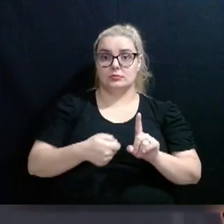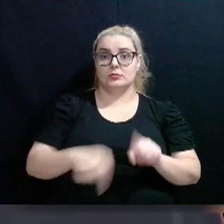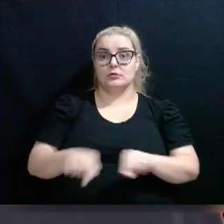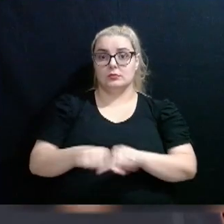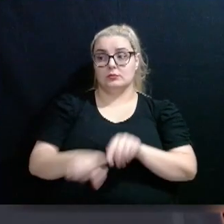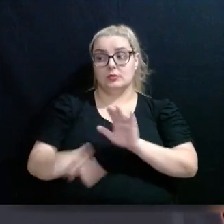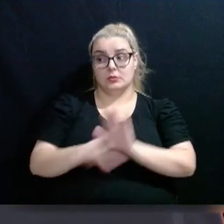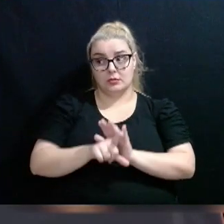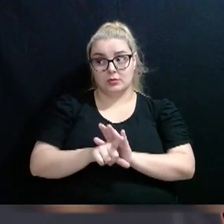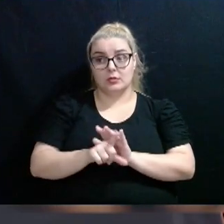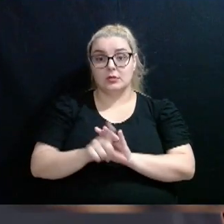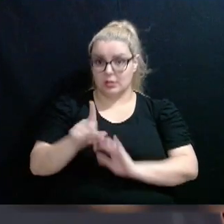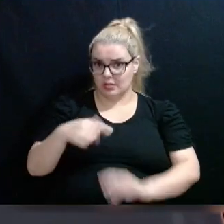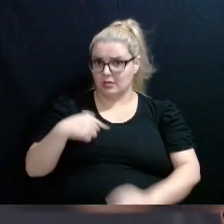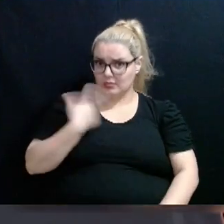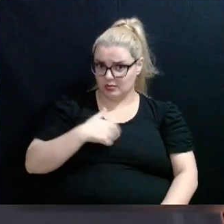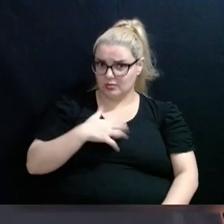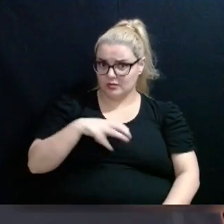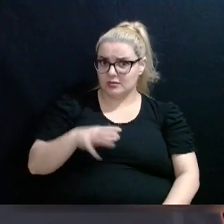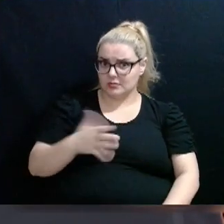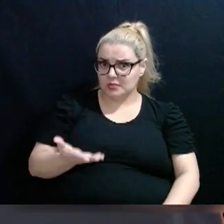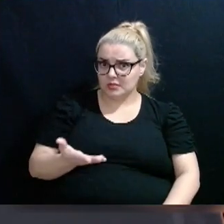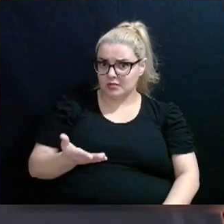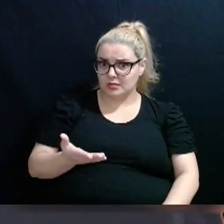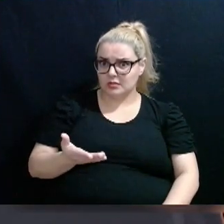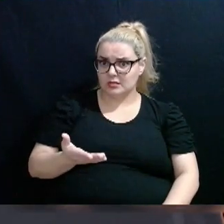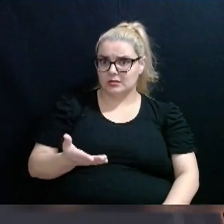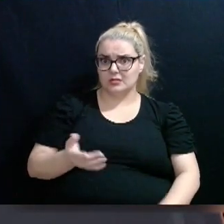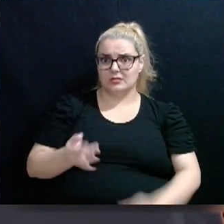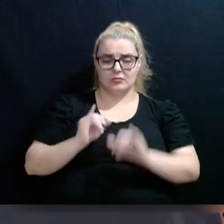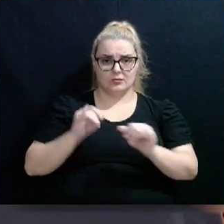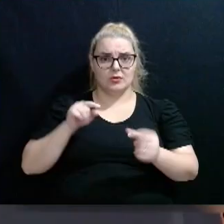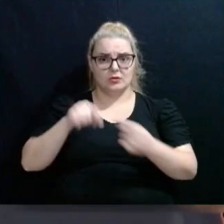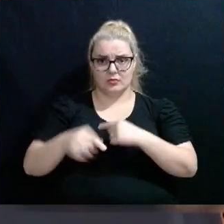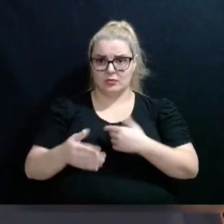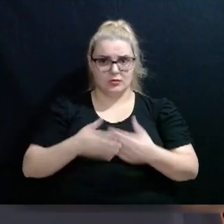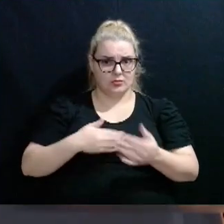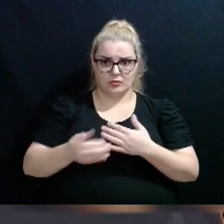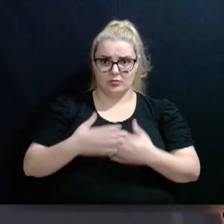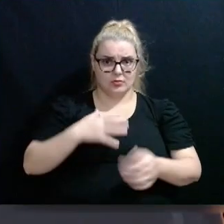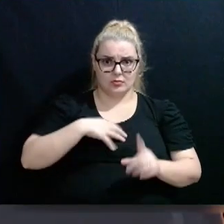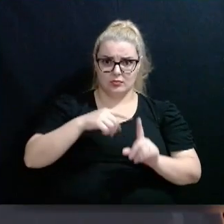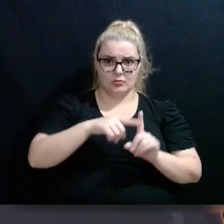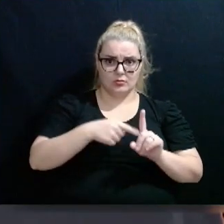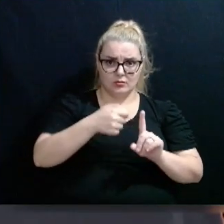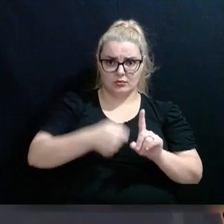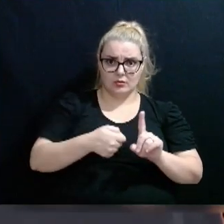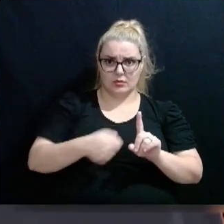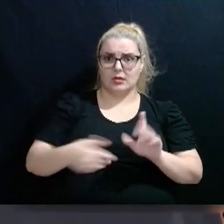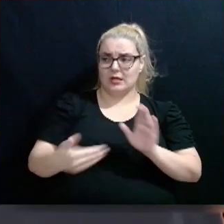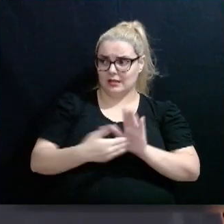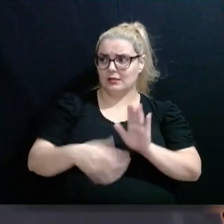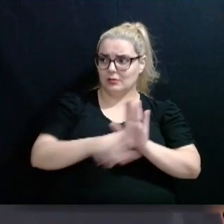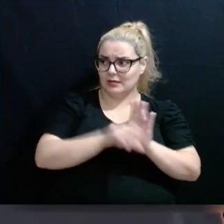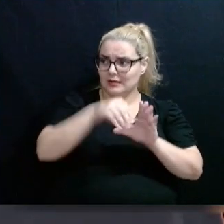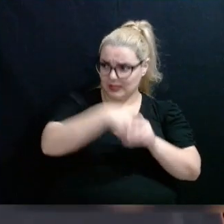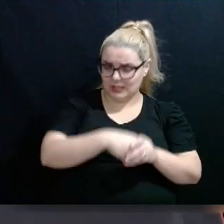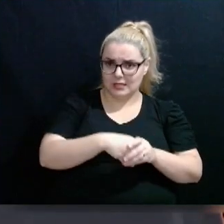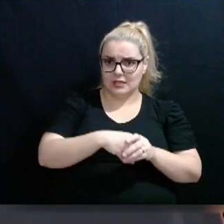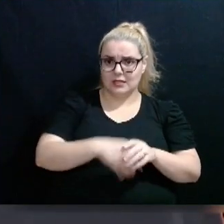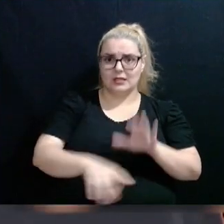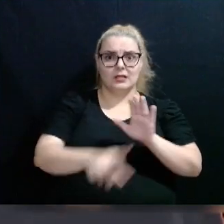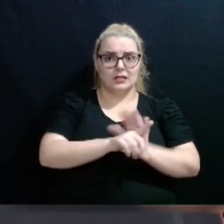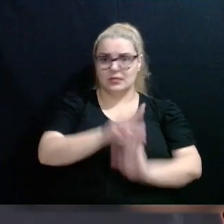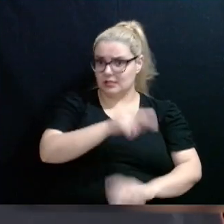aqui? Uma campanha contra qualquer forma de aborto, inclusive o legal, previsto em legislação nacional? E